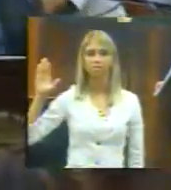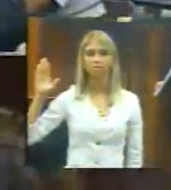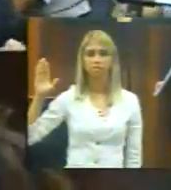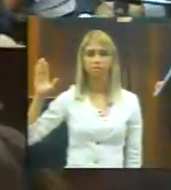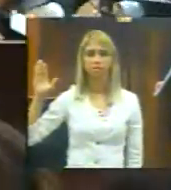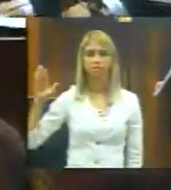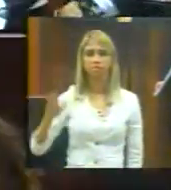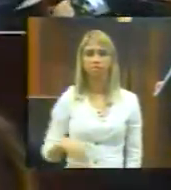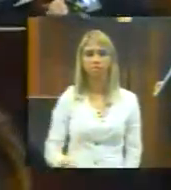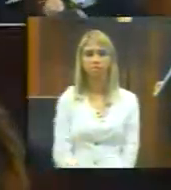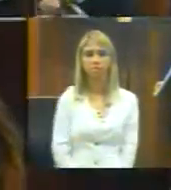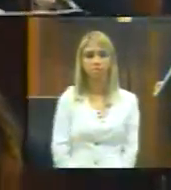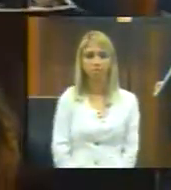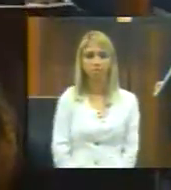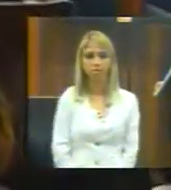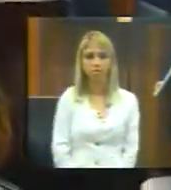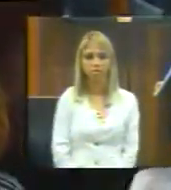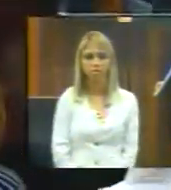Então.